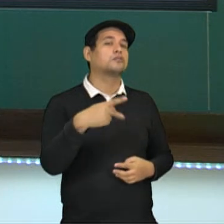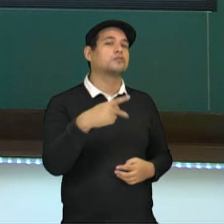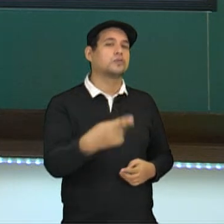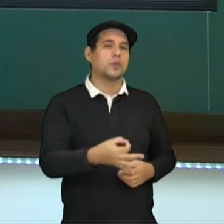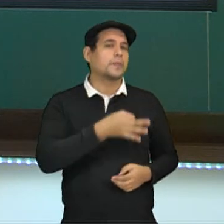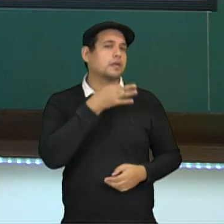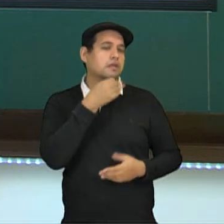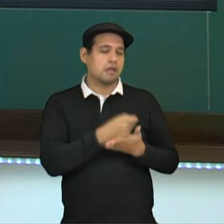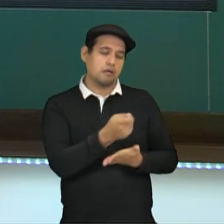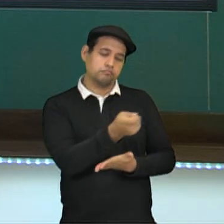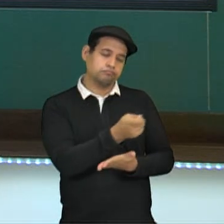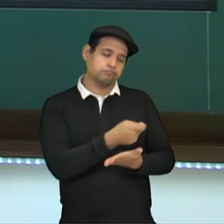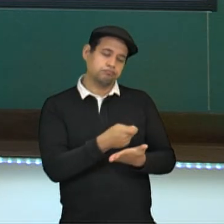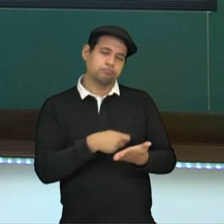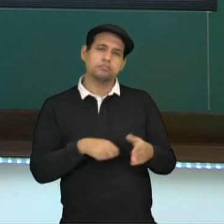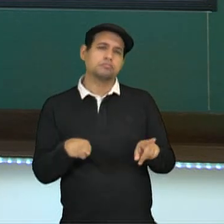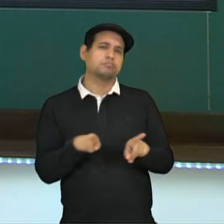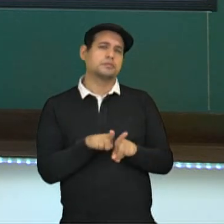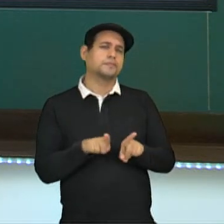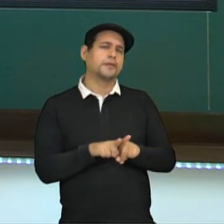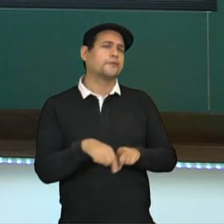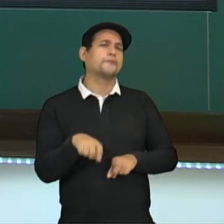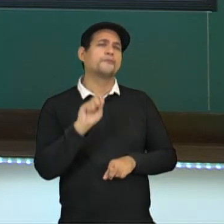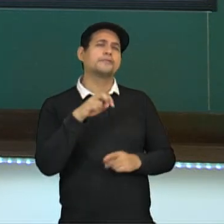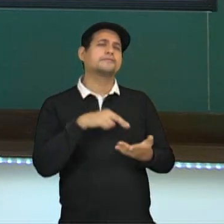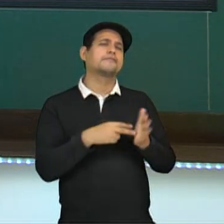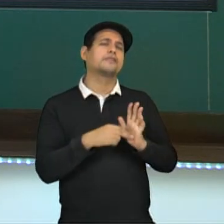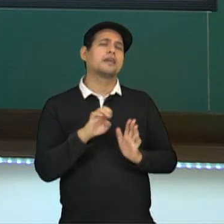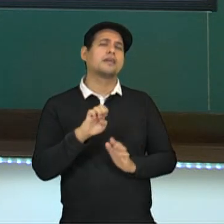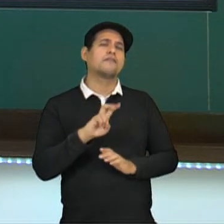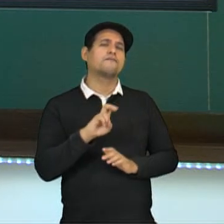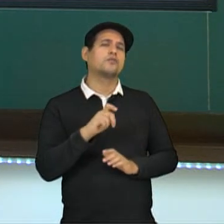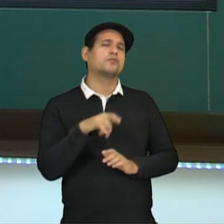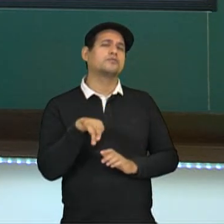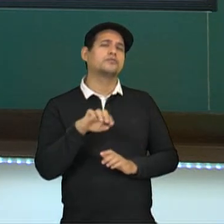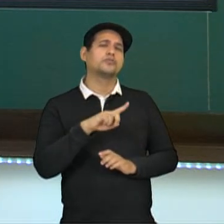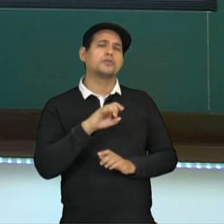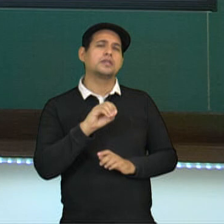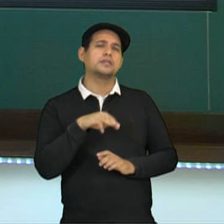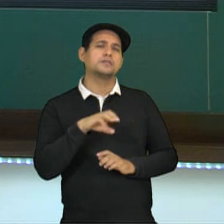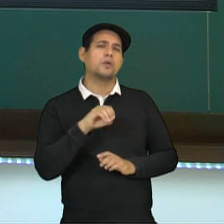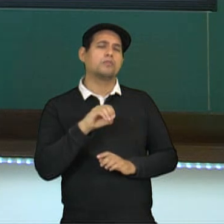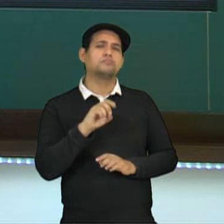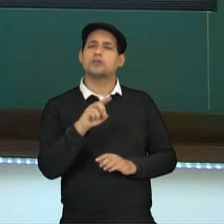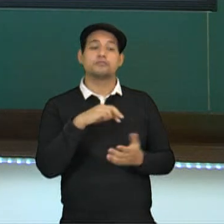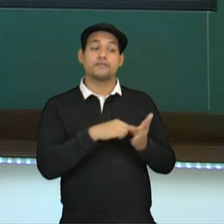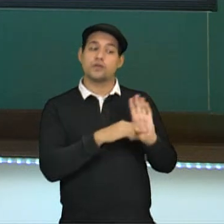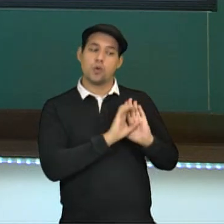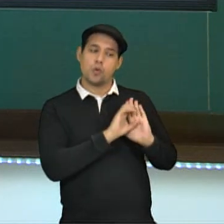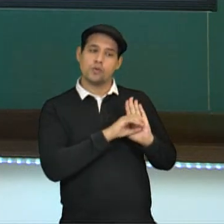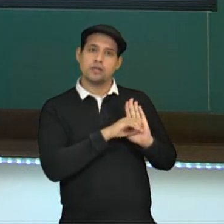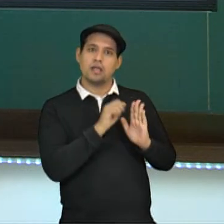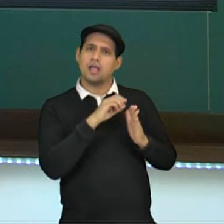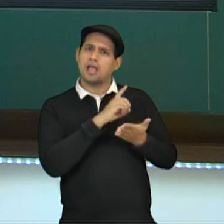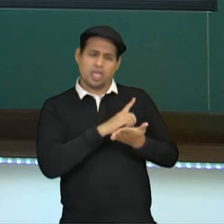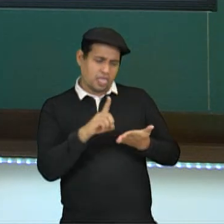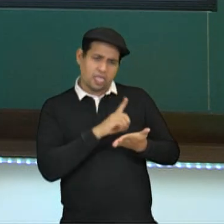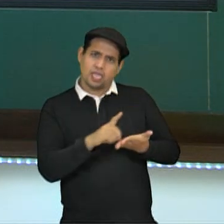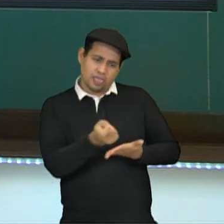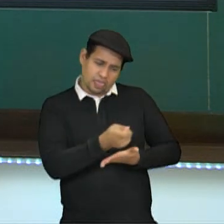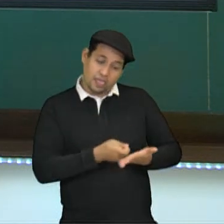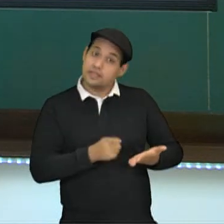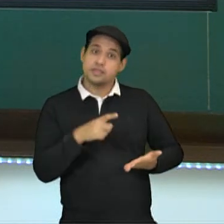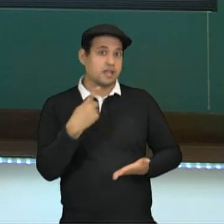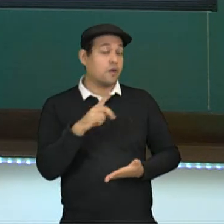as suas palavras, tá? O que é evolucionismo? Então, não é o conceito que está lá no dicionário, é